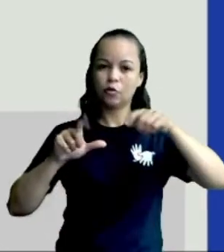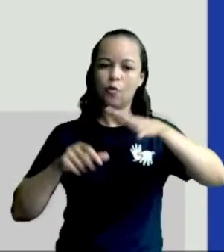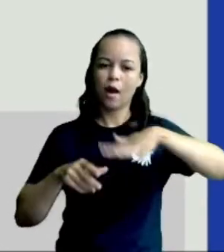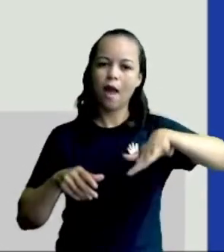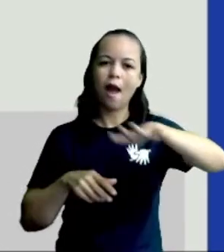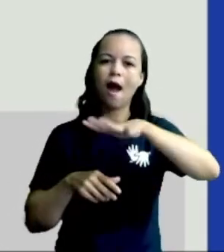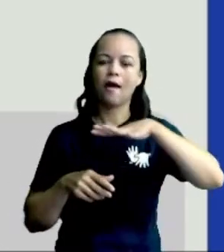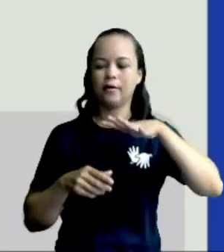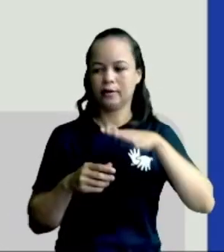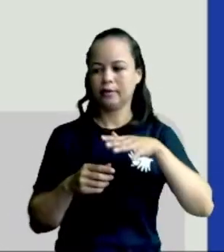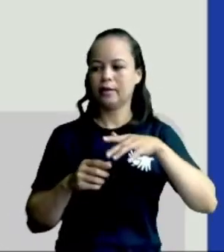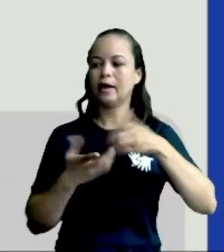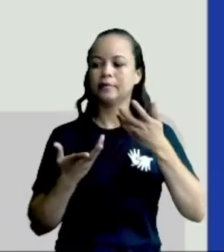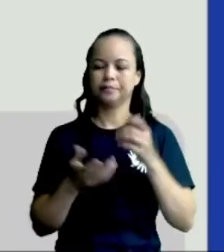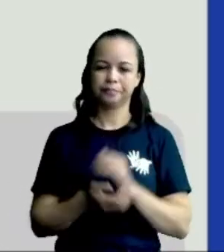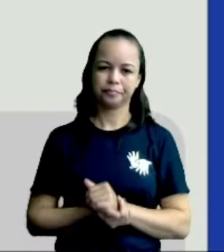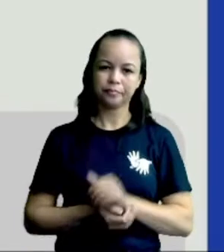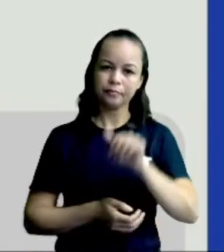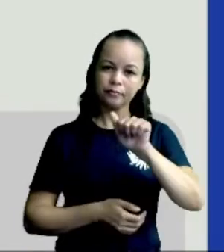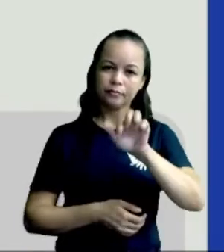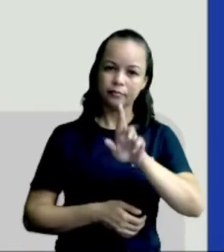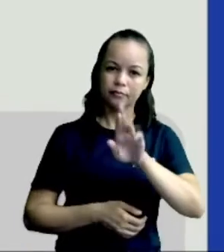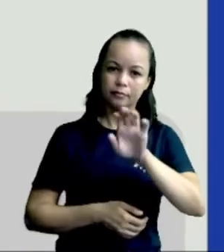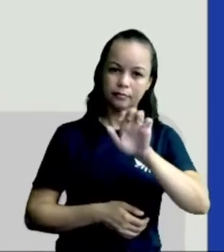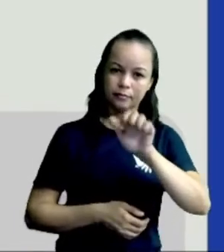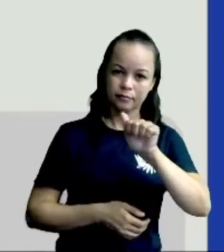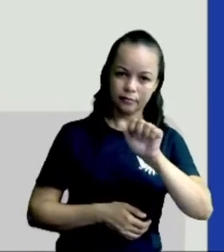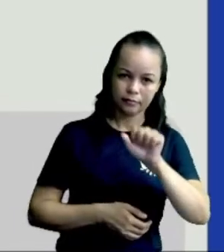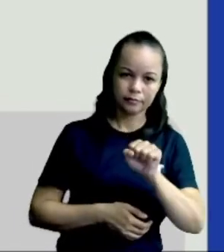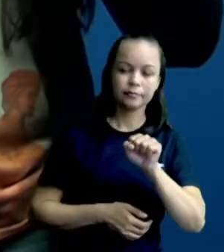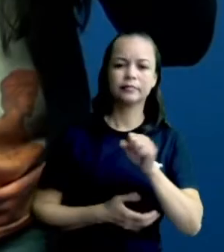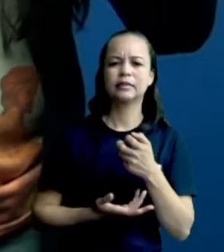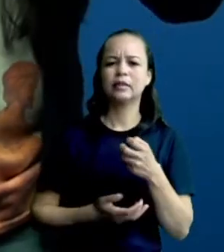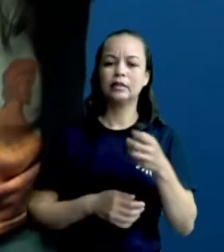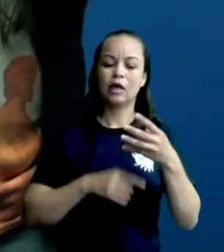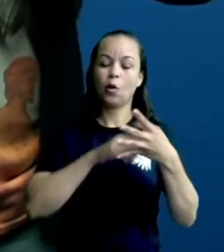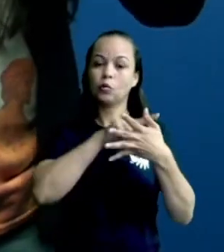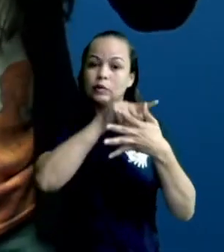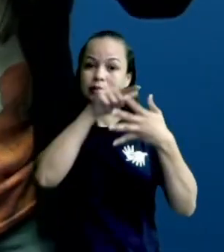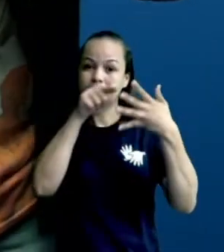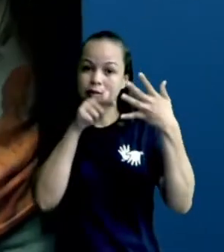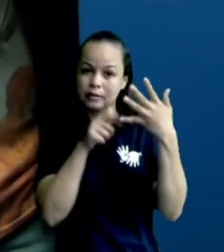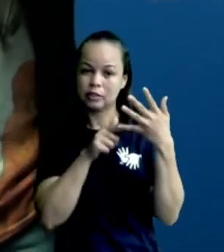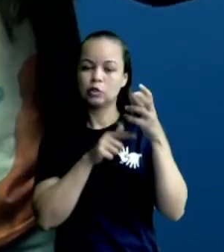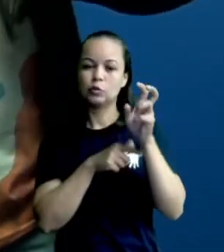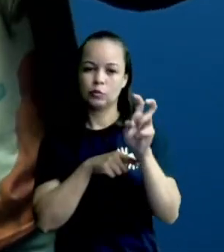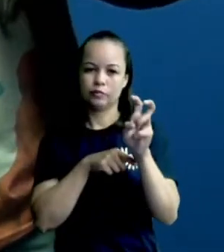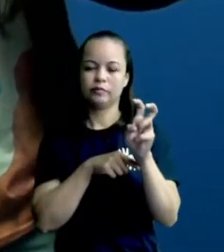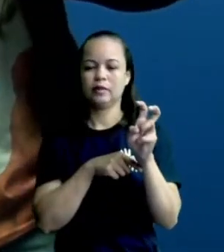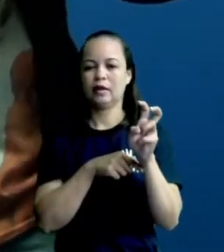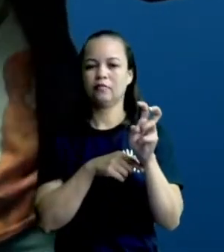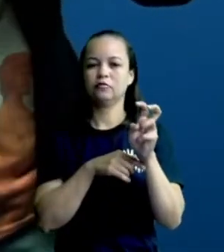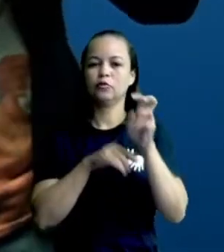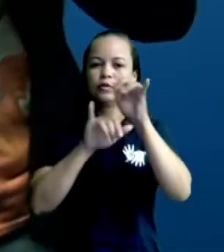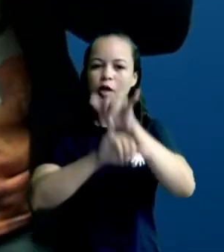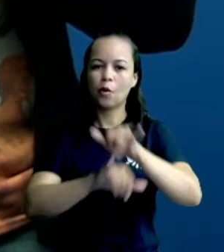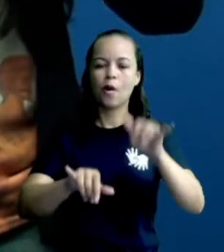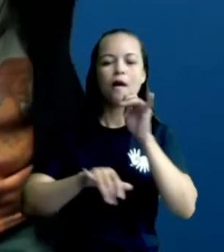áreas, tá certo? Então, ó, 5 gráficos e eu vou dar um